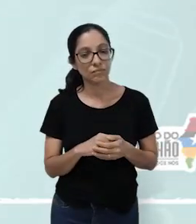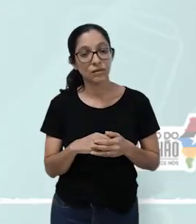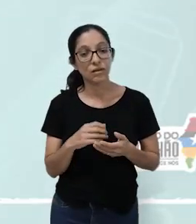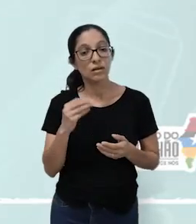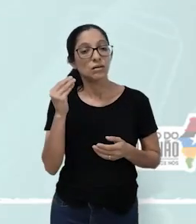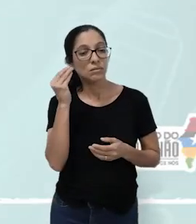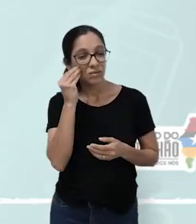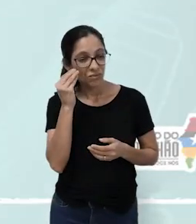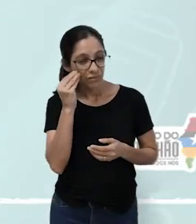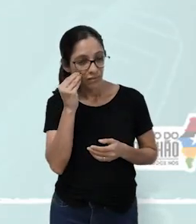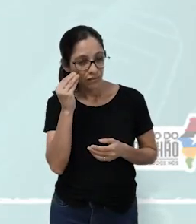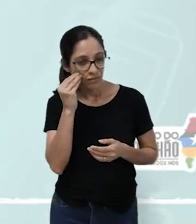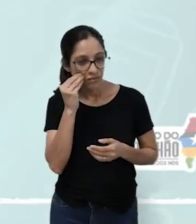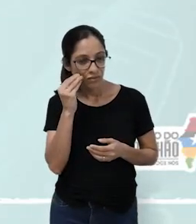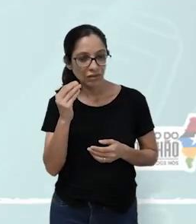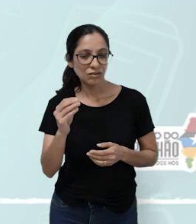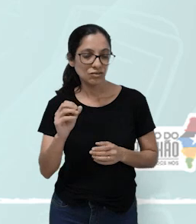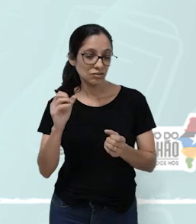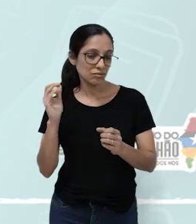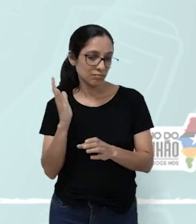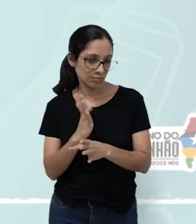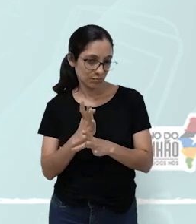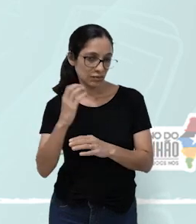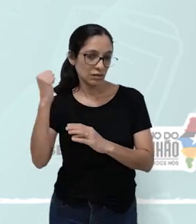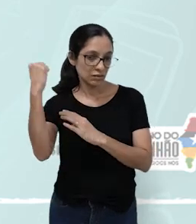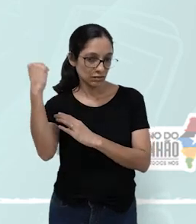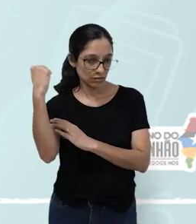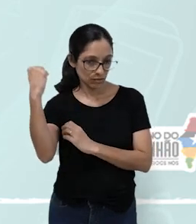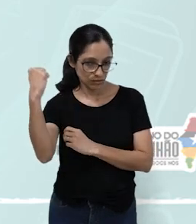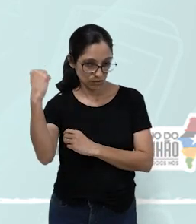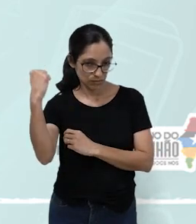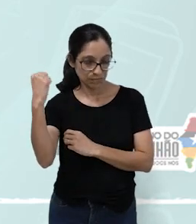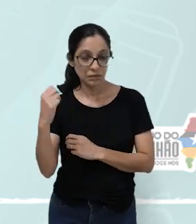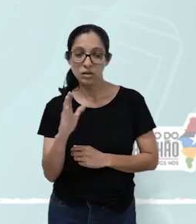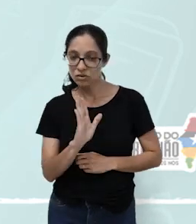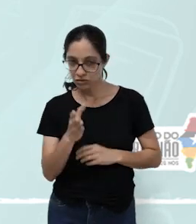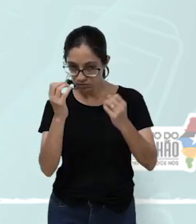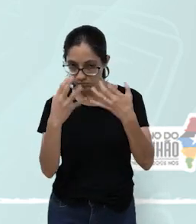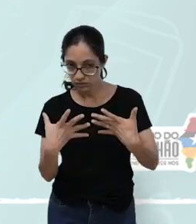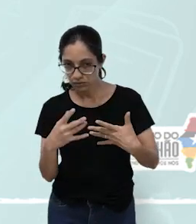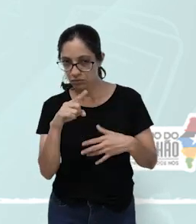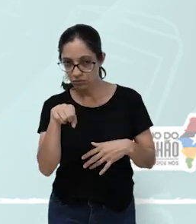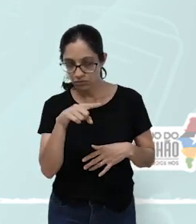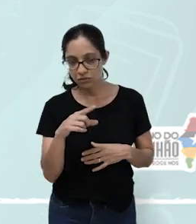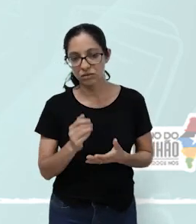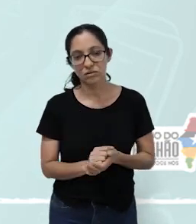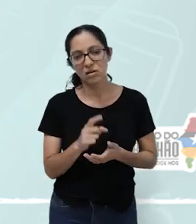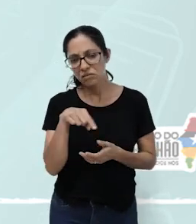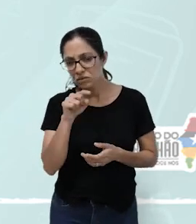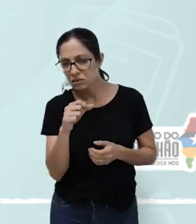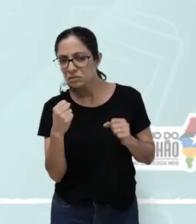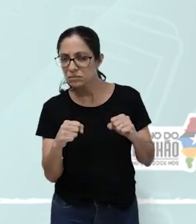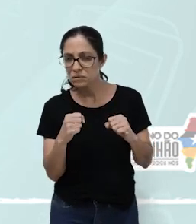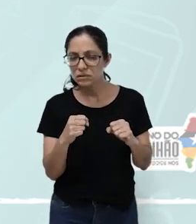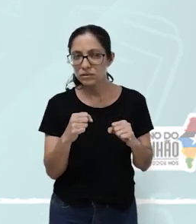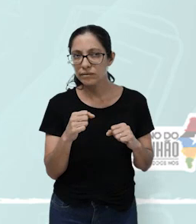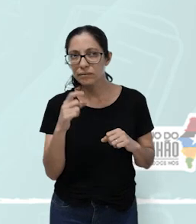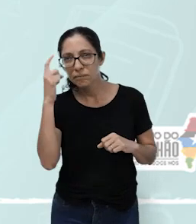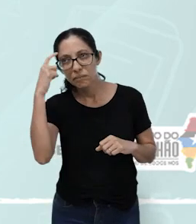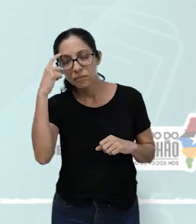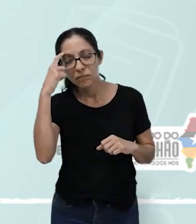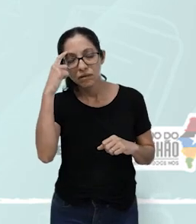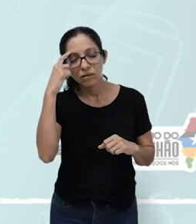de resistência aeróbia, aquilo que eu falei para vocês ainda há pouco. Você que pensa em fazer concurso para PM, para Polícia Civil,